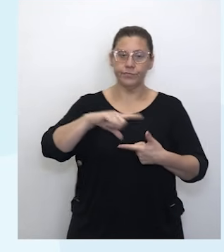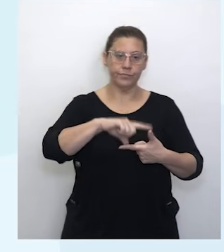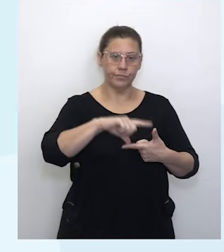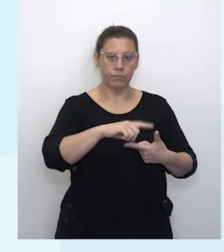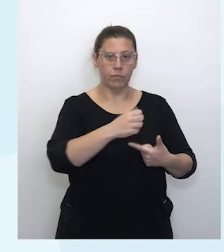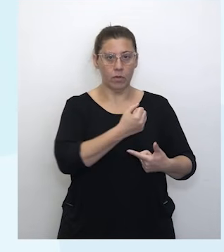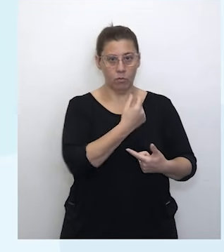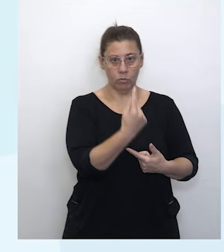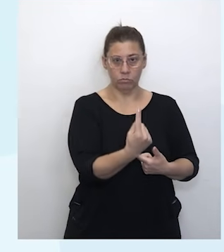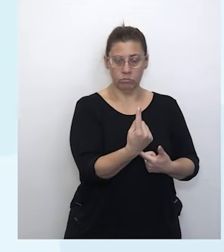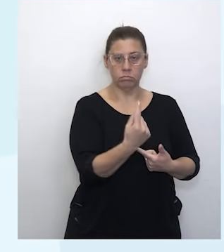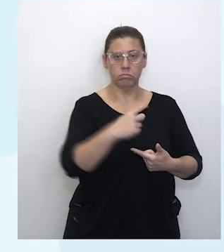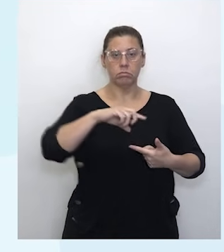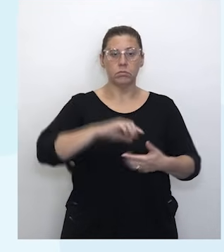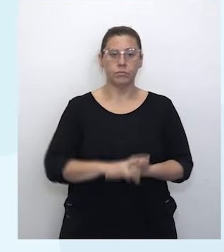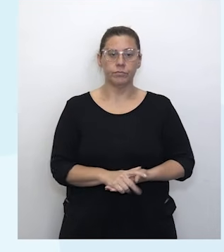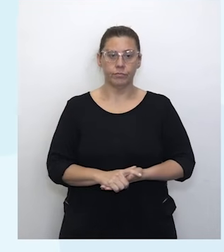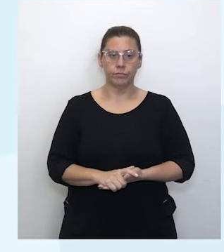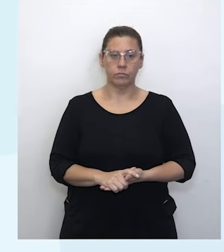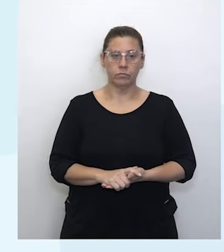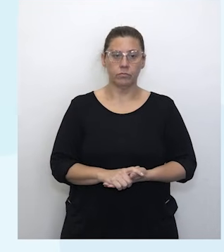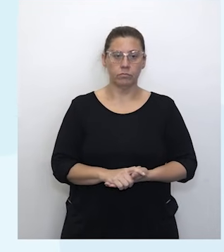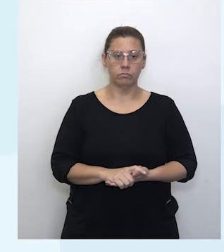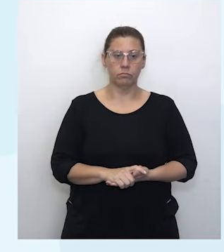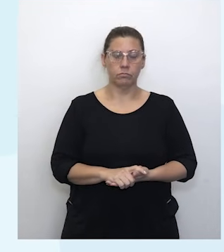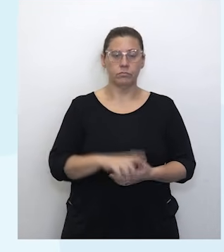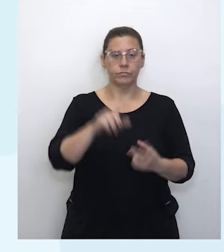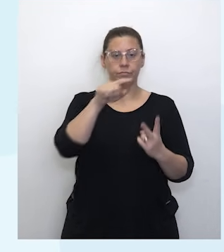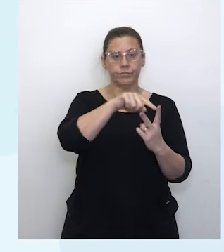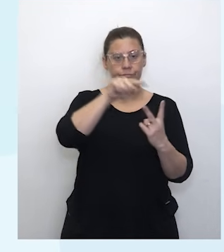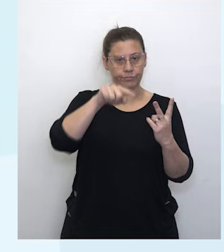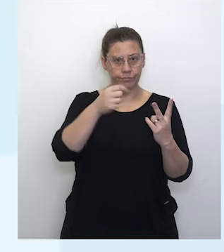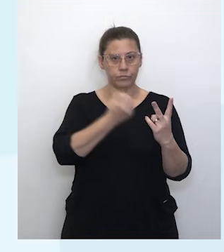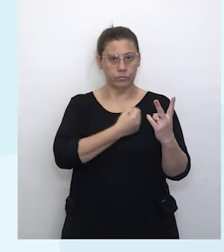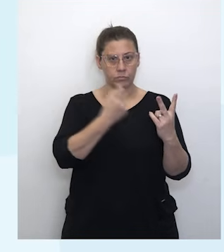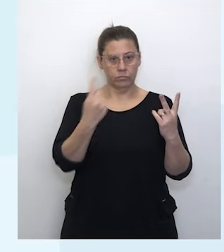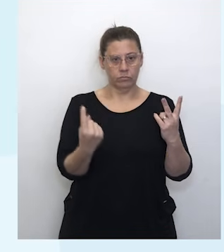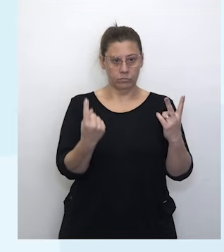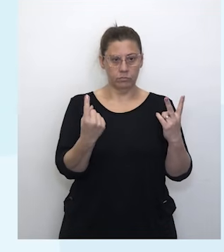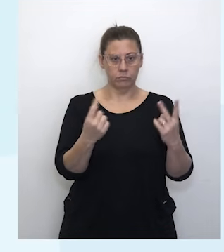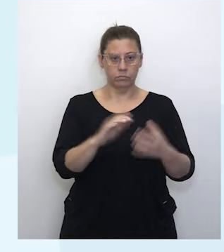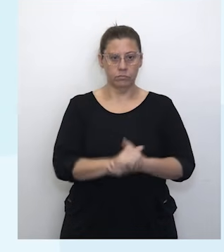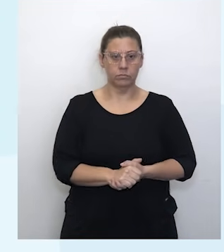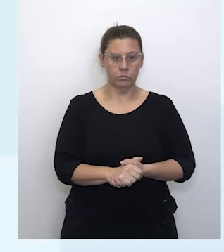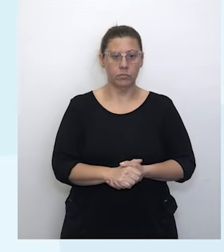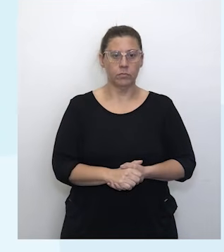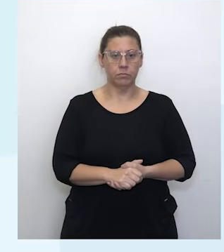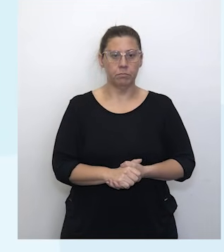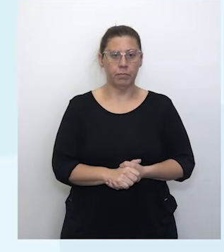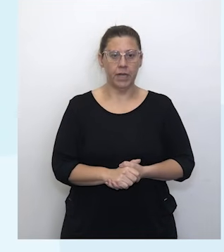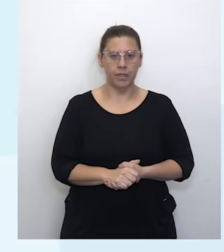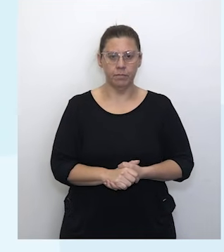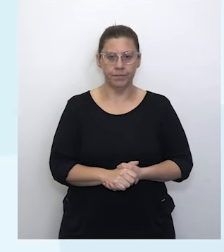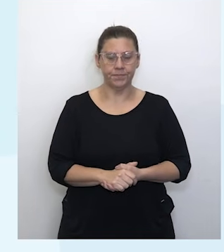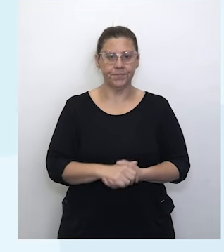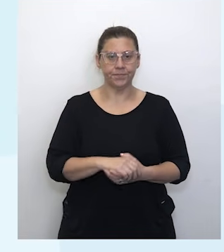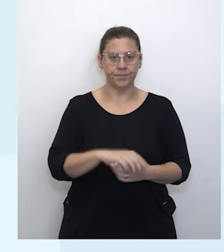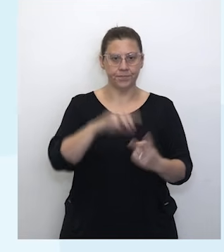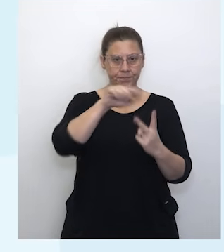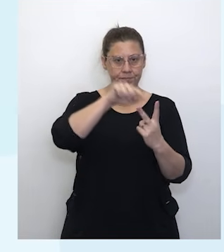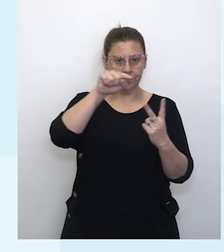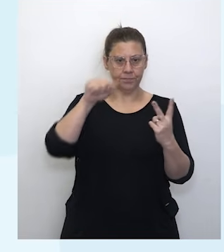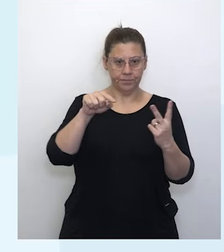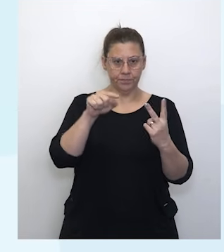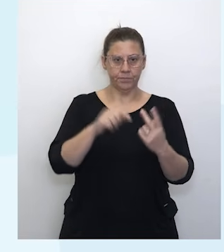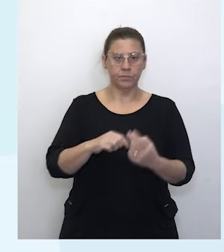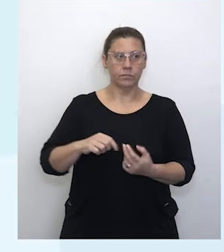área 1, significa que o lado dele é a raiz quadrada de 1. Não sei se vocês se lembram disso, né? Se o quadradinho